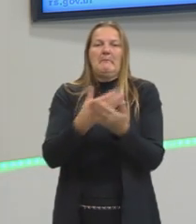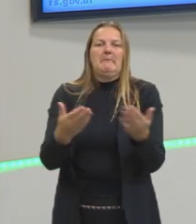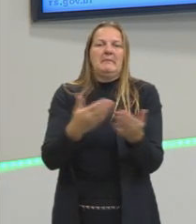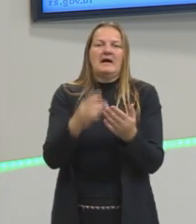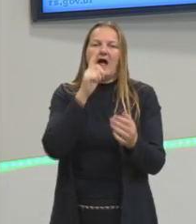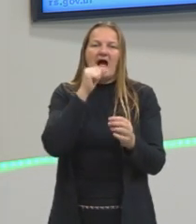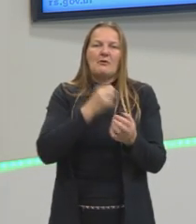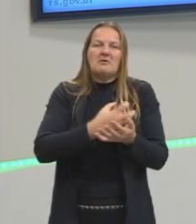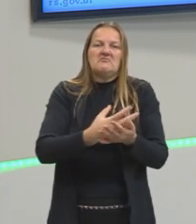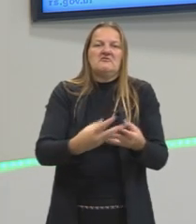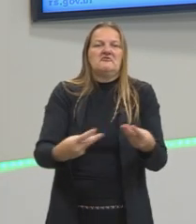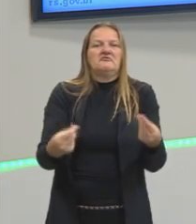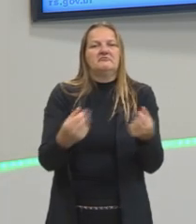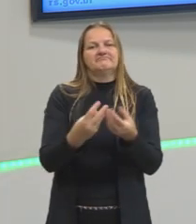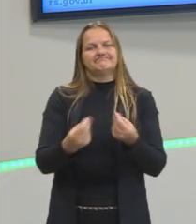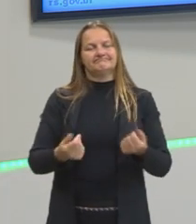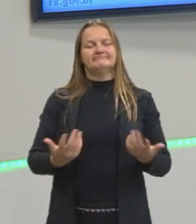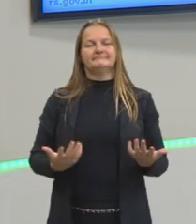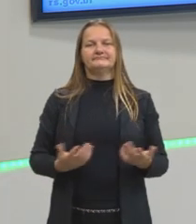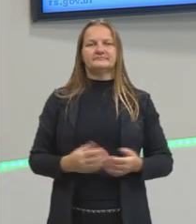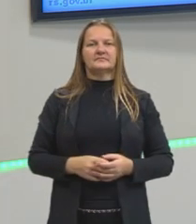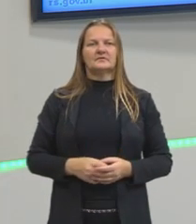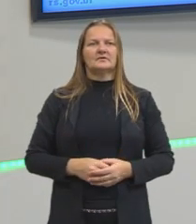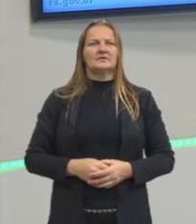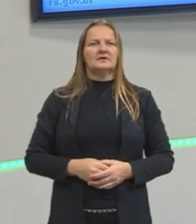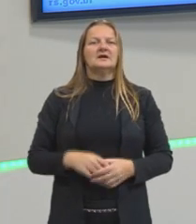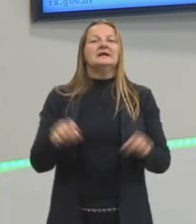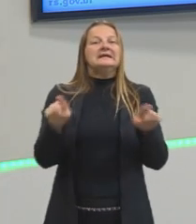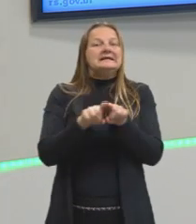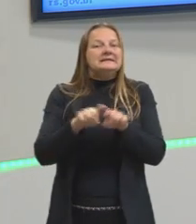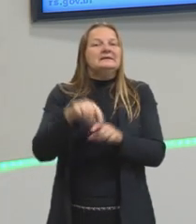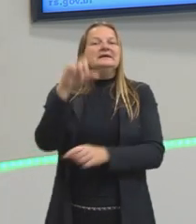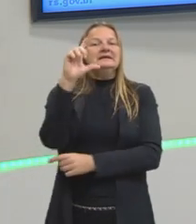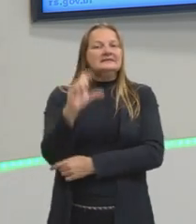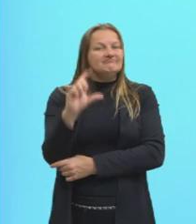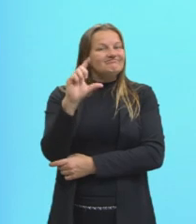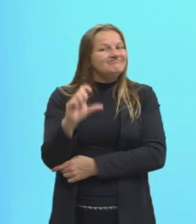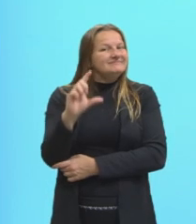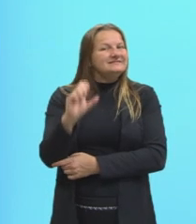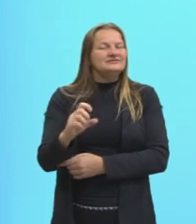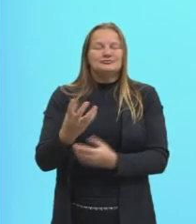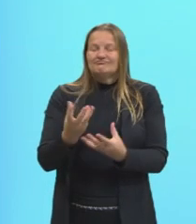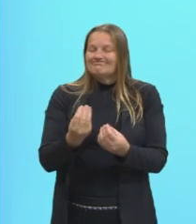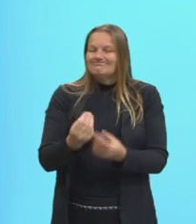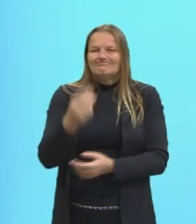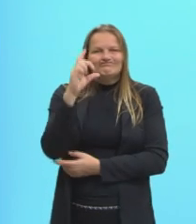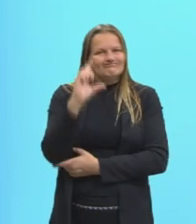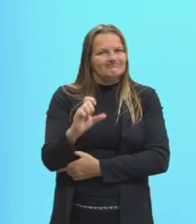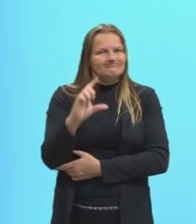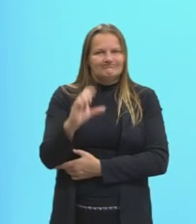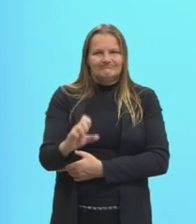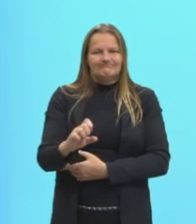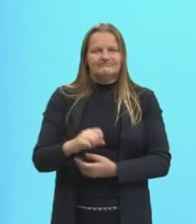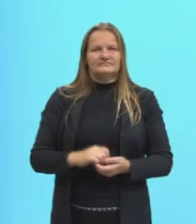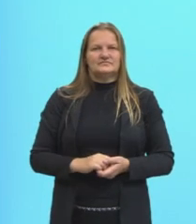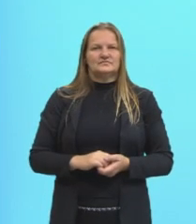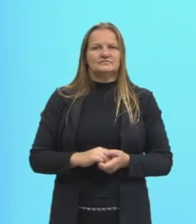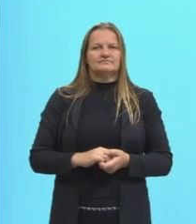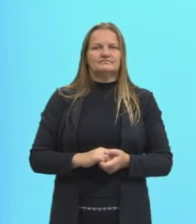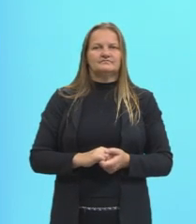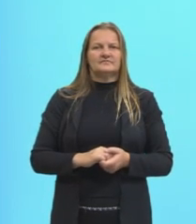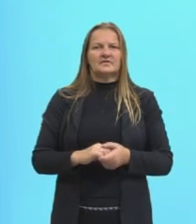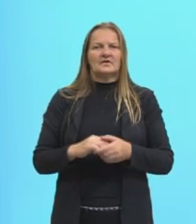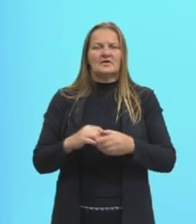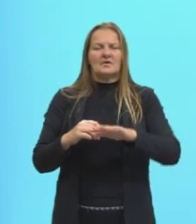então começa por aí outra questão ó lixo muito lixo muitas vezes aí é esse lixo né